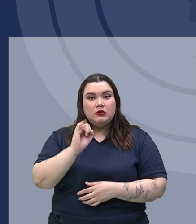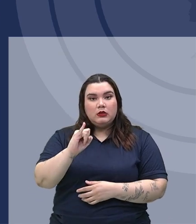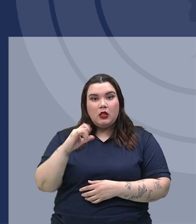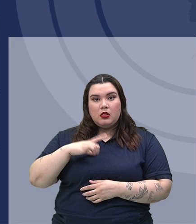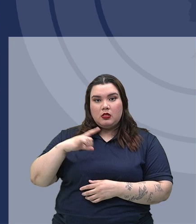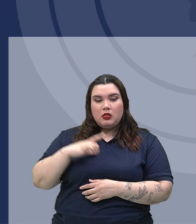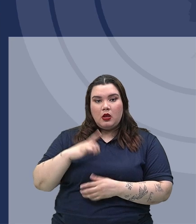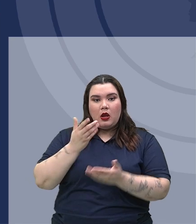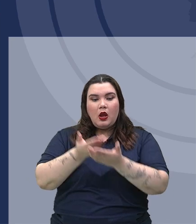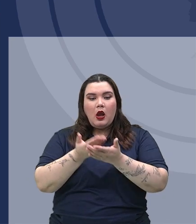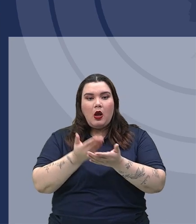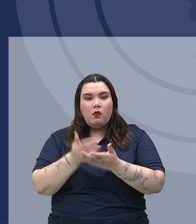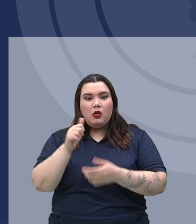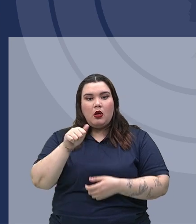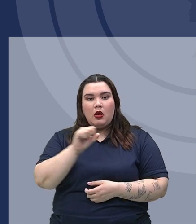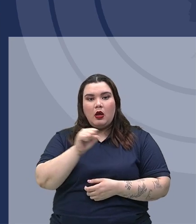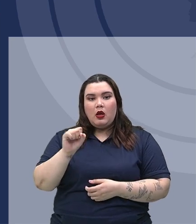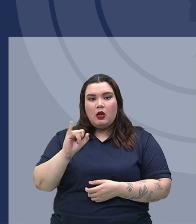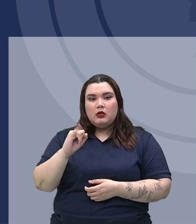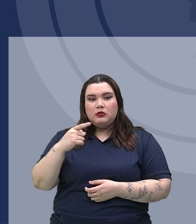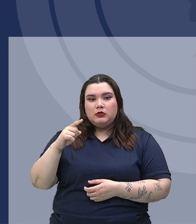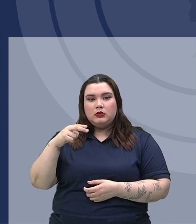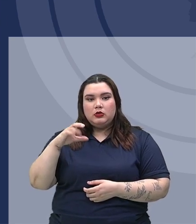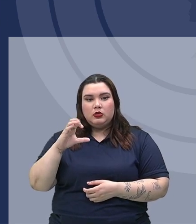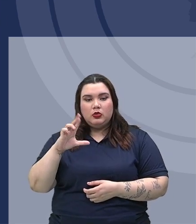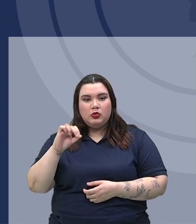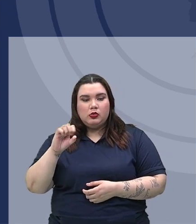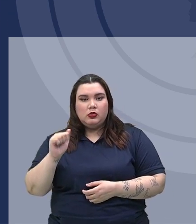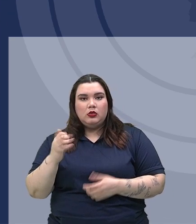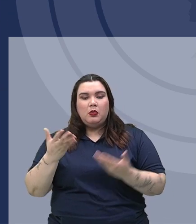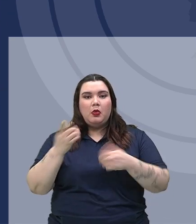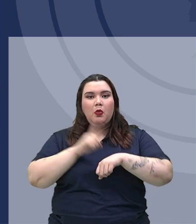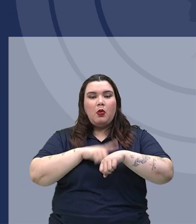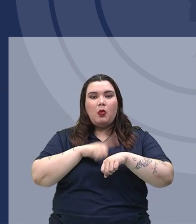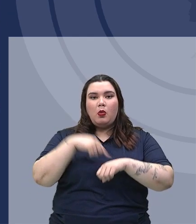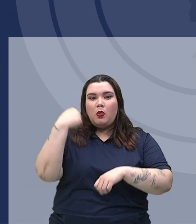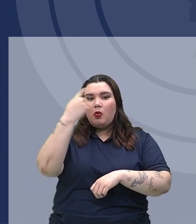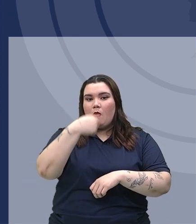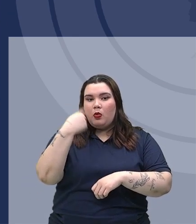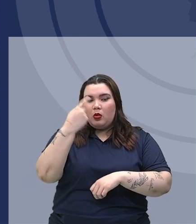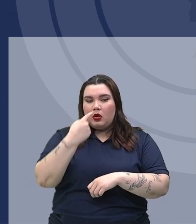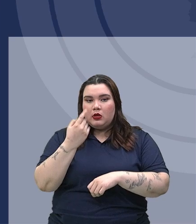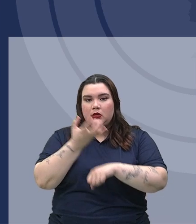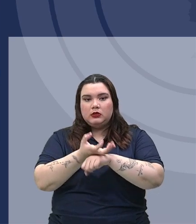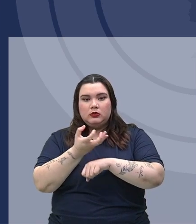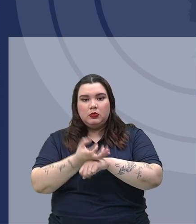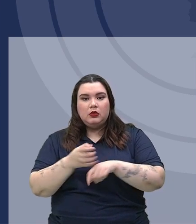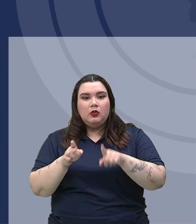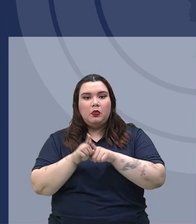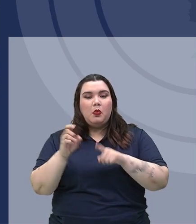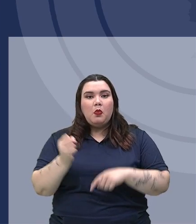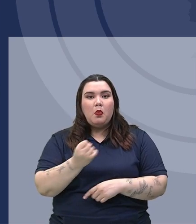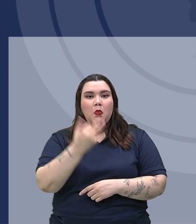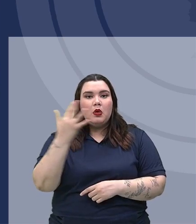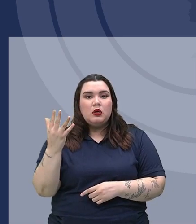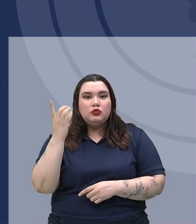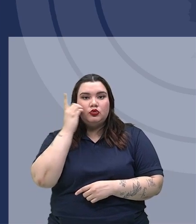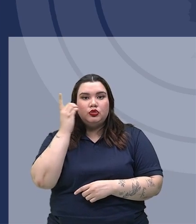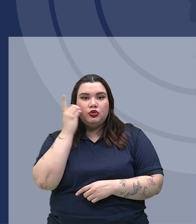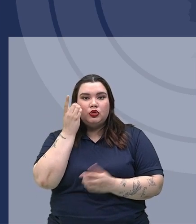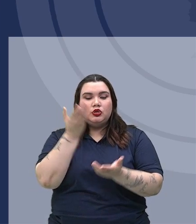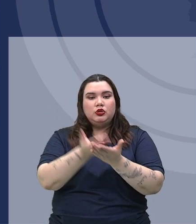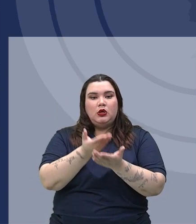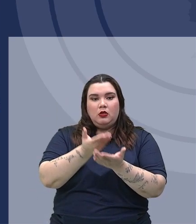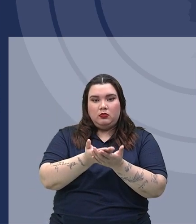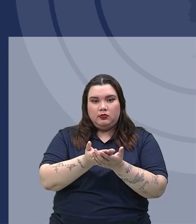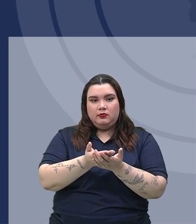estar escrito aqui, né? E a carga horária do componente. E temos aqui ainda o total de dias letivos.